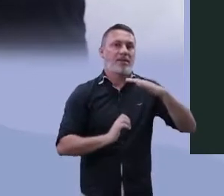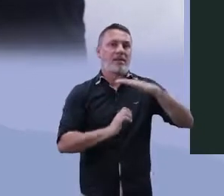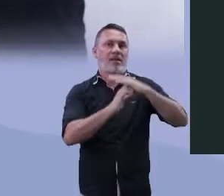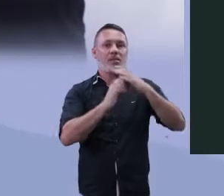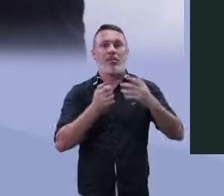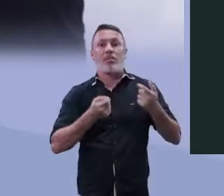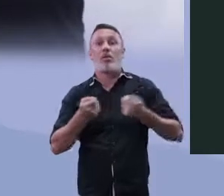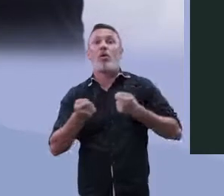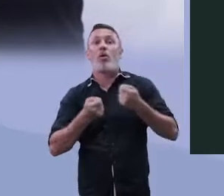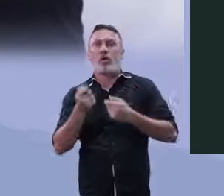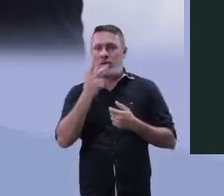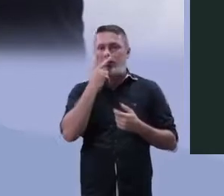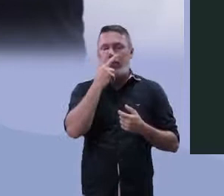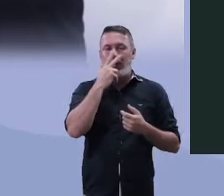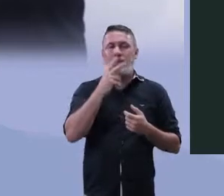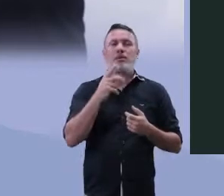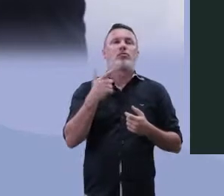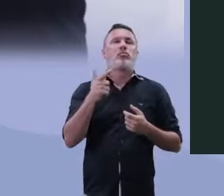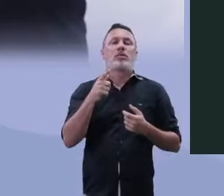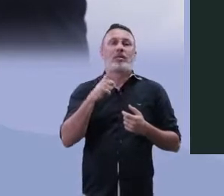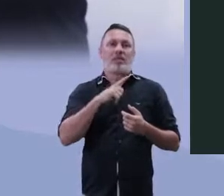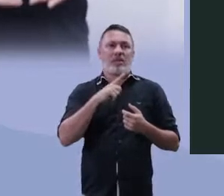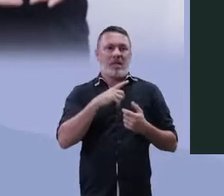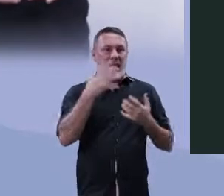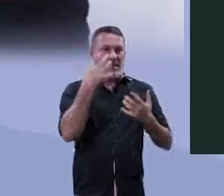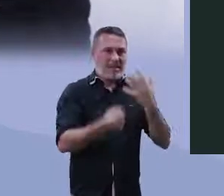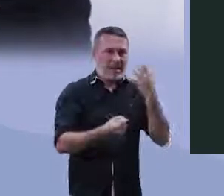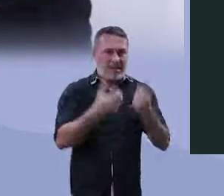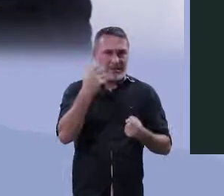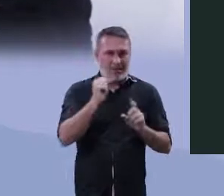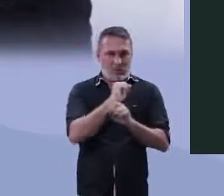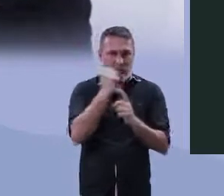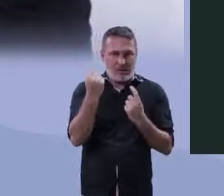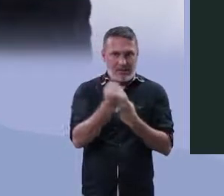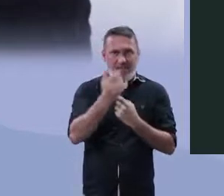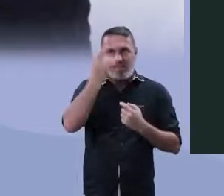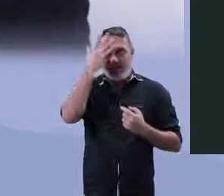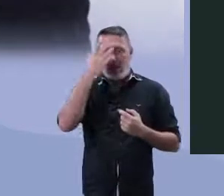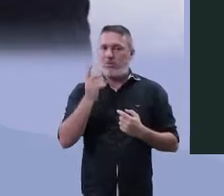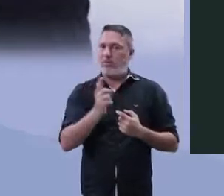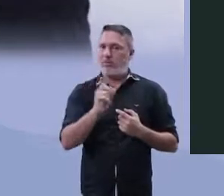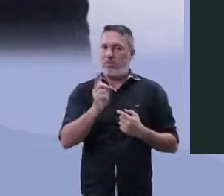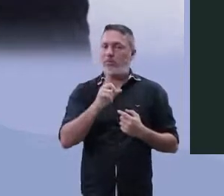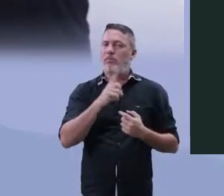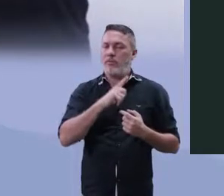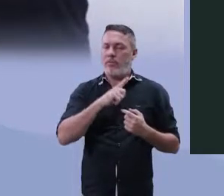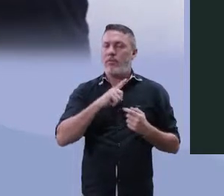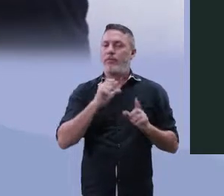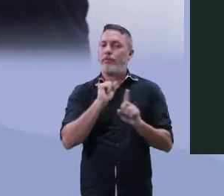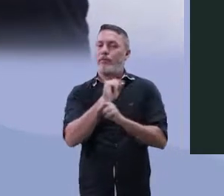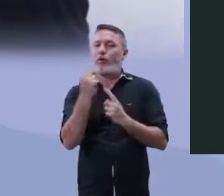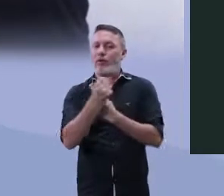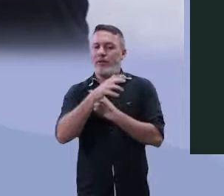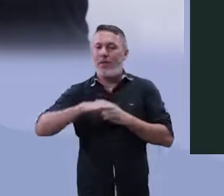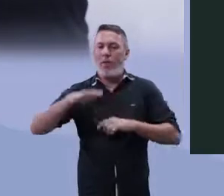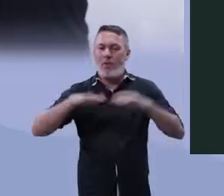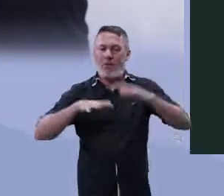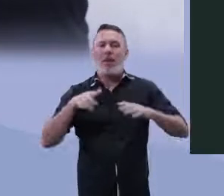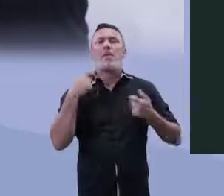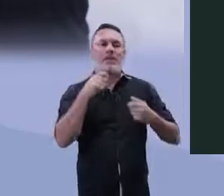E o Estado ele não está disposto a atender integralmente as demandas dos movimentos sociais e, obviamente, esses movimentos